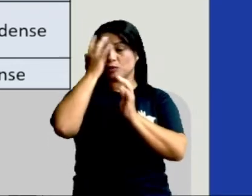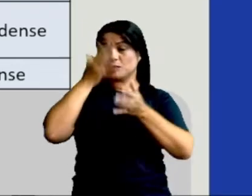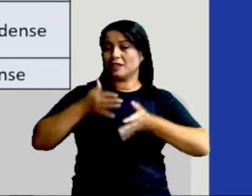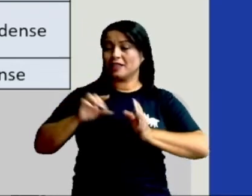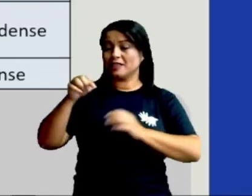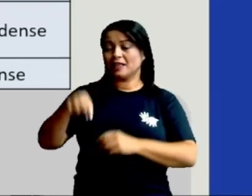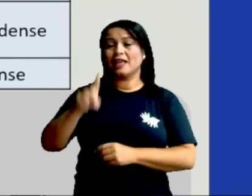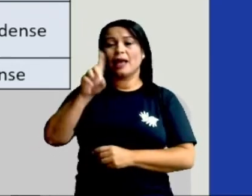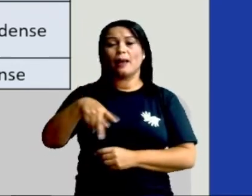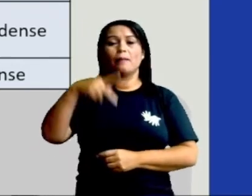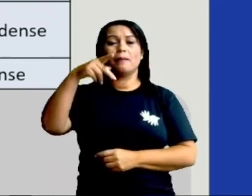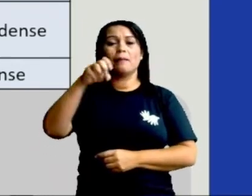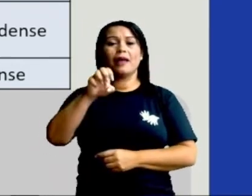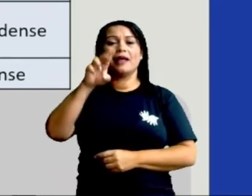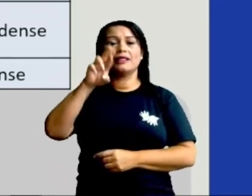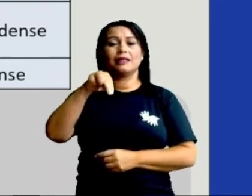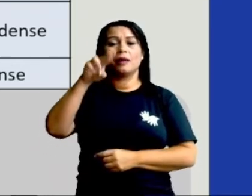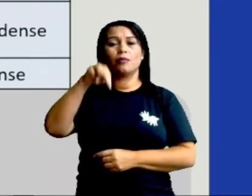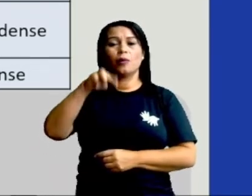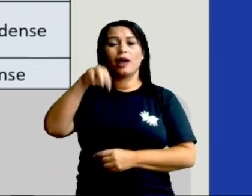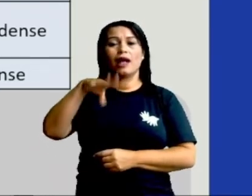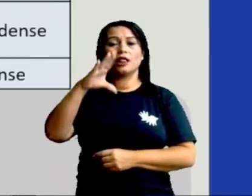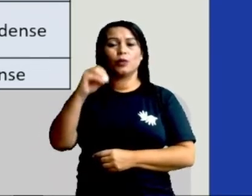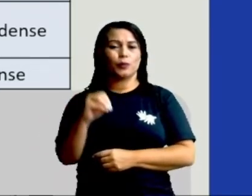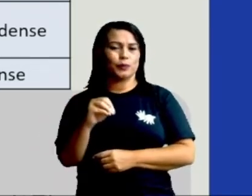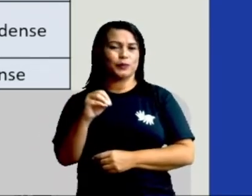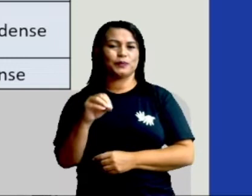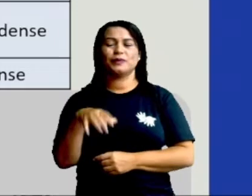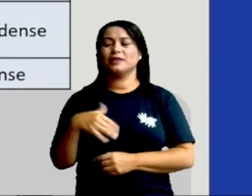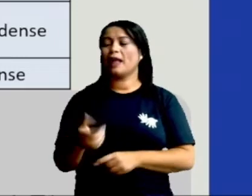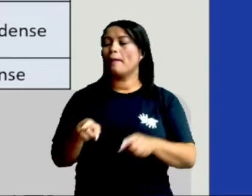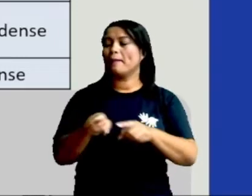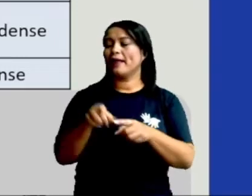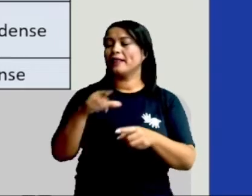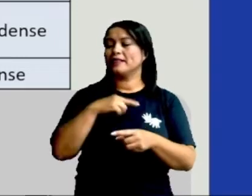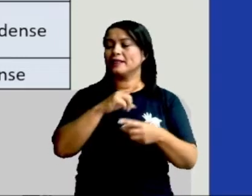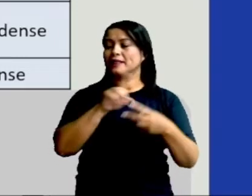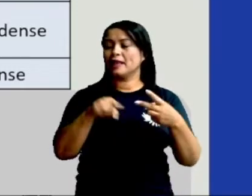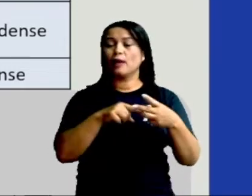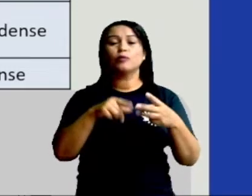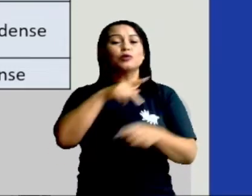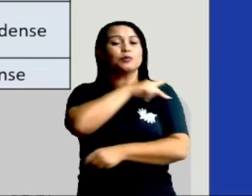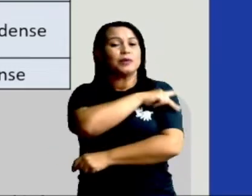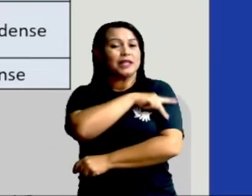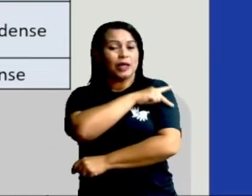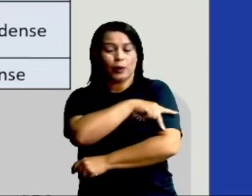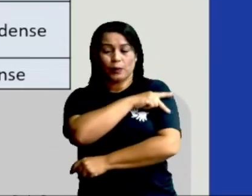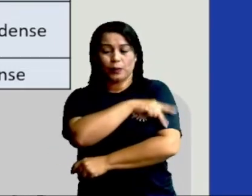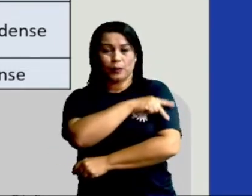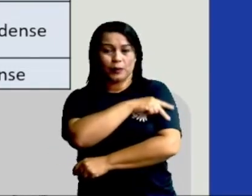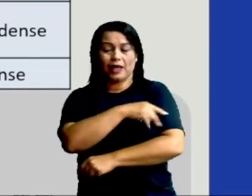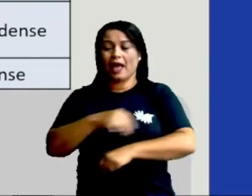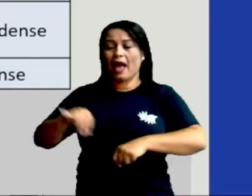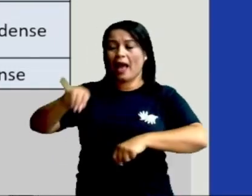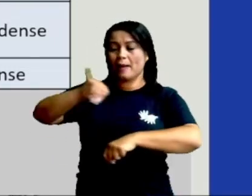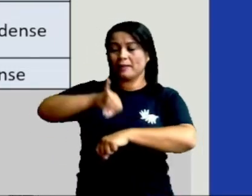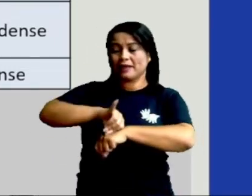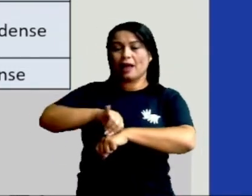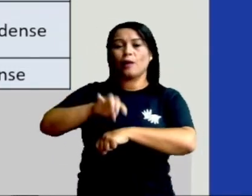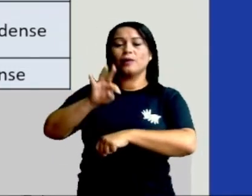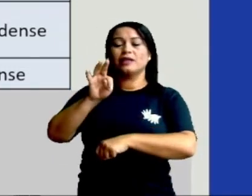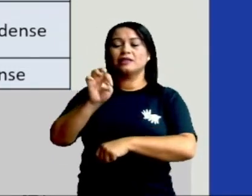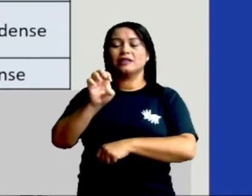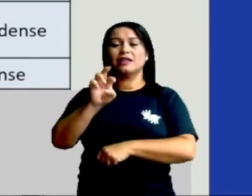nascidos aqui chamamos e pernambucano nós temos o estado do Piauí sua capital